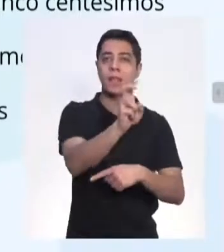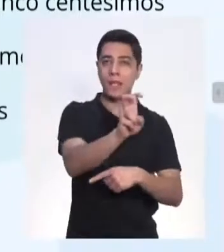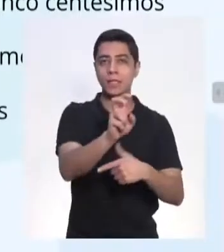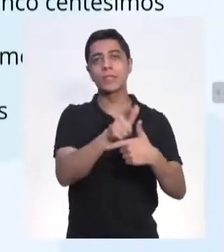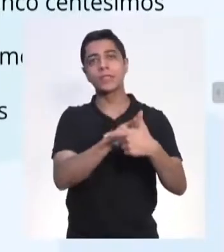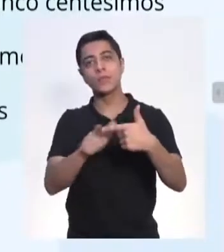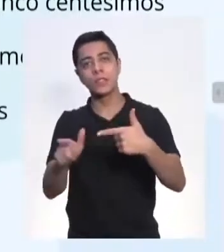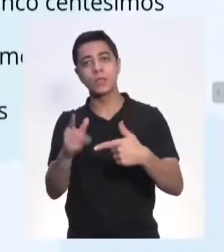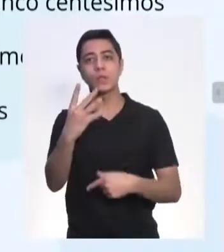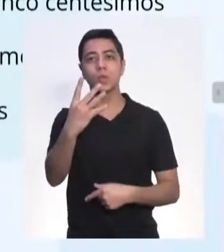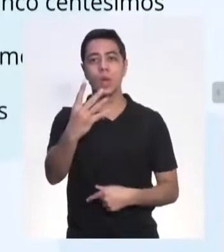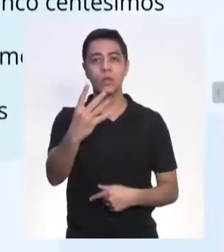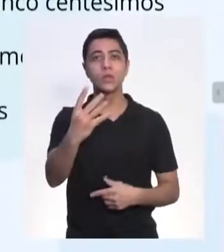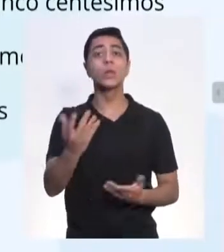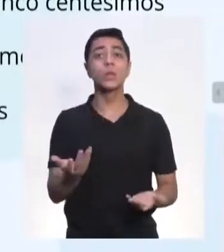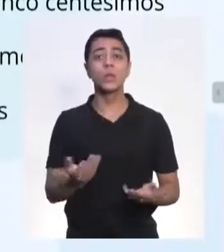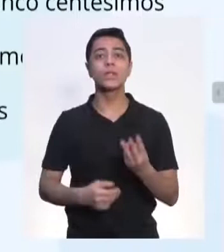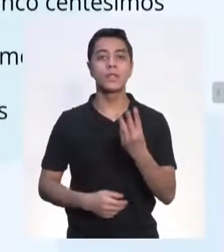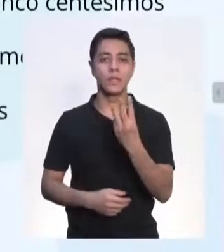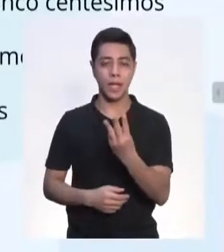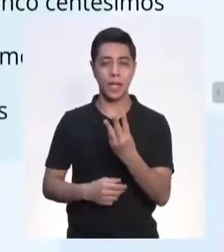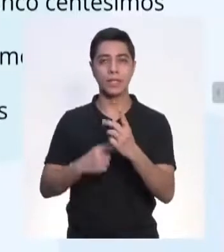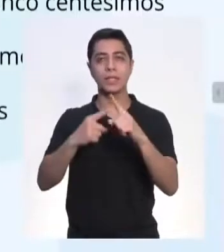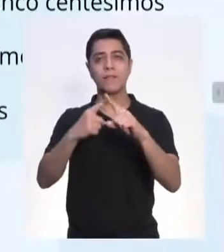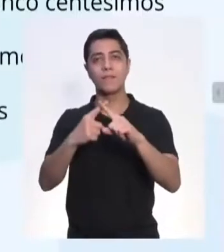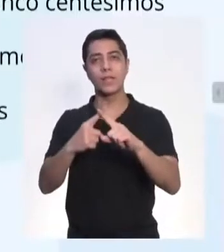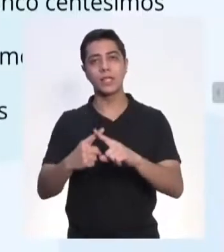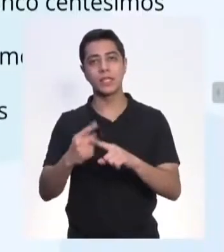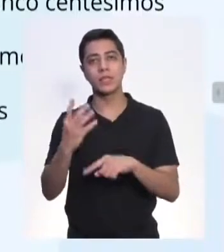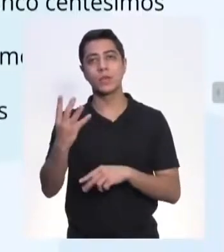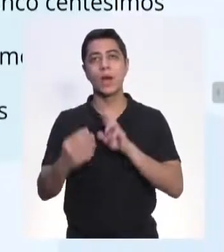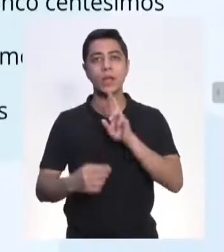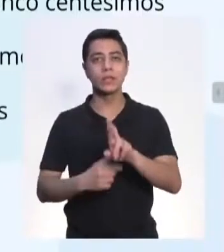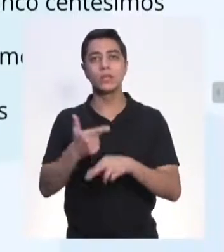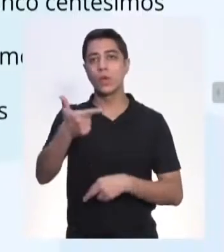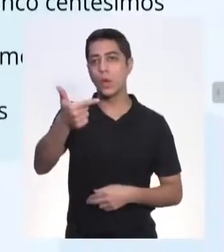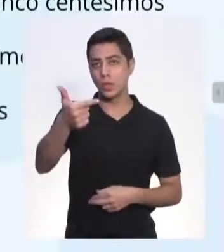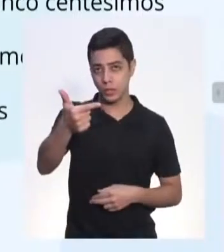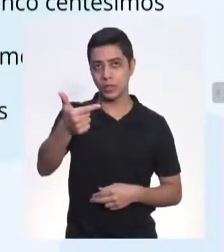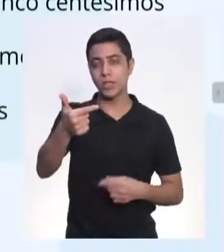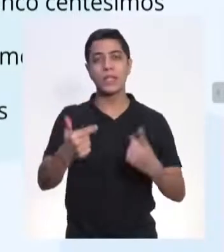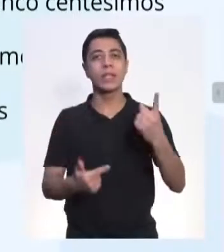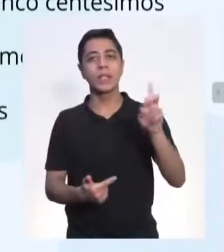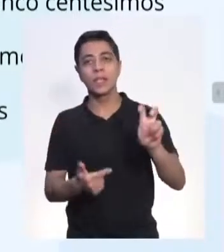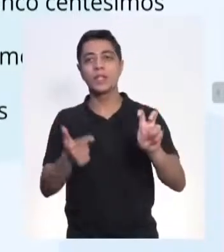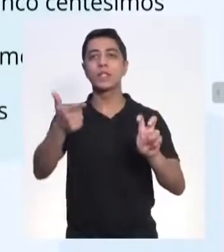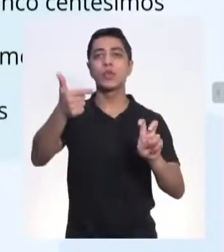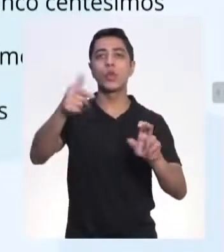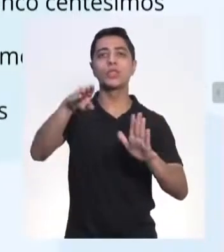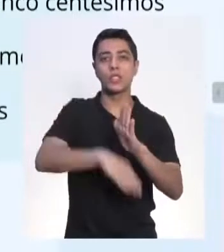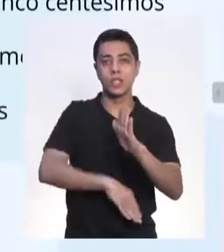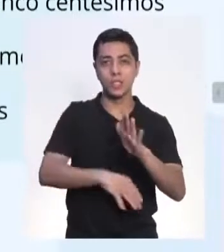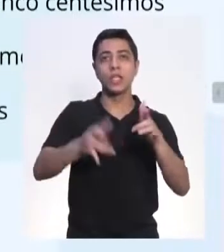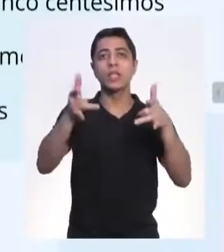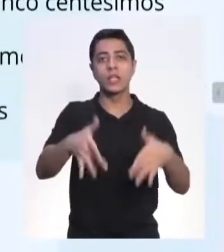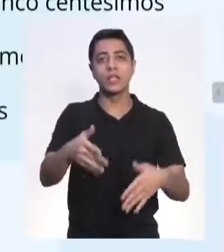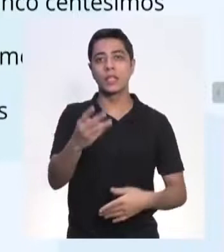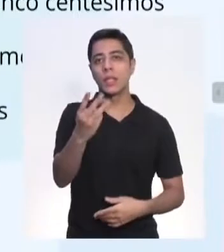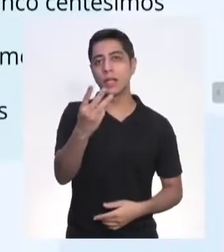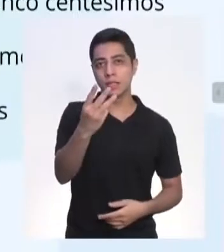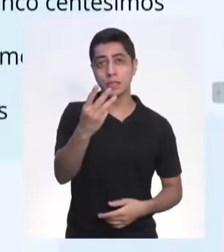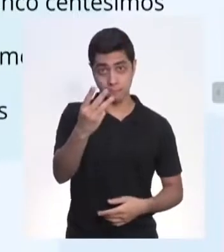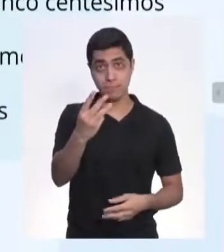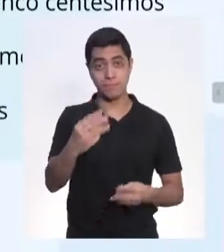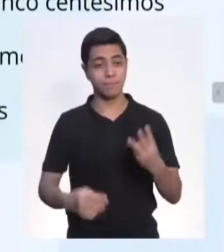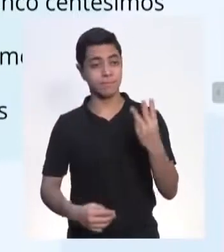eu chego em 3. 3 vezes 4, 12. 15 tira 12, 3. Quero